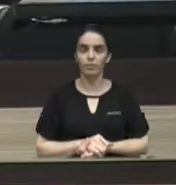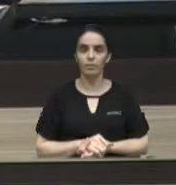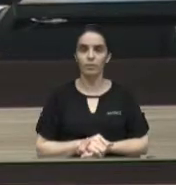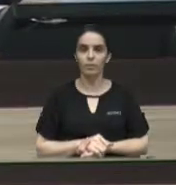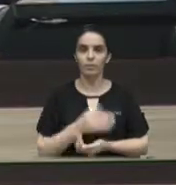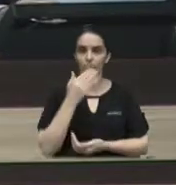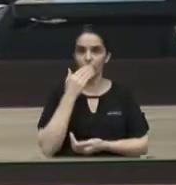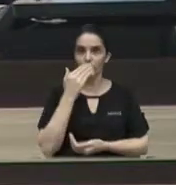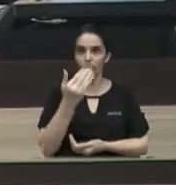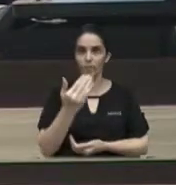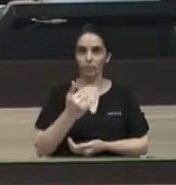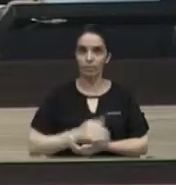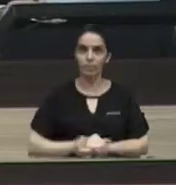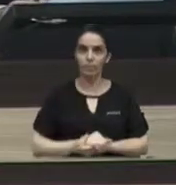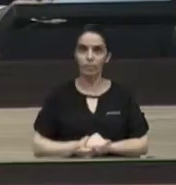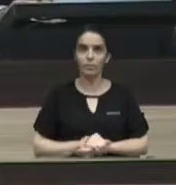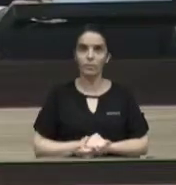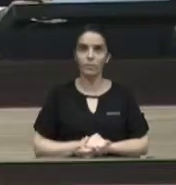Requerimento.